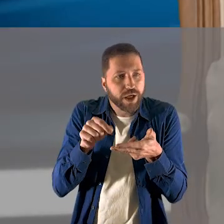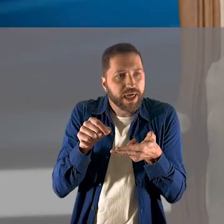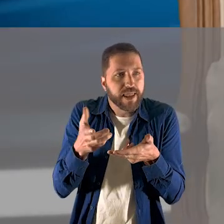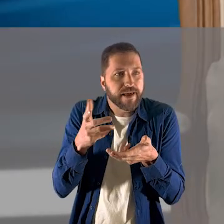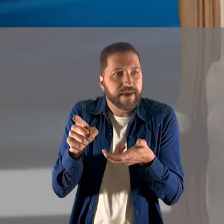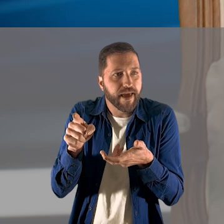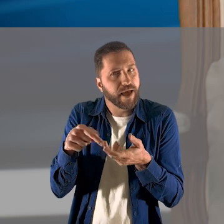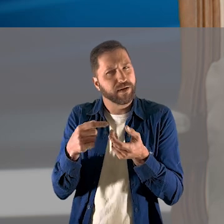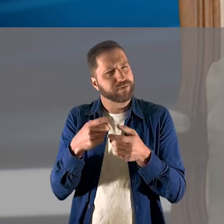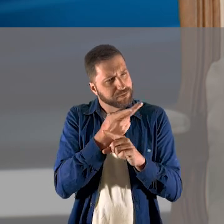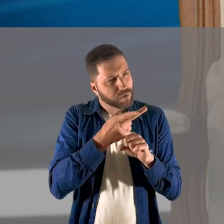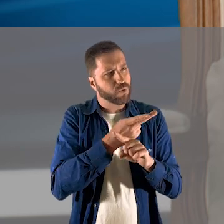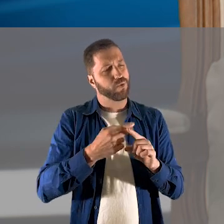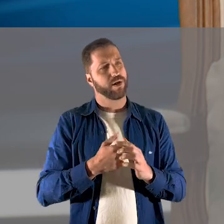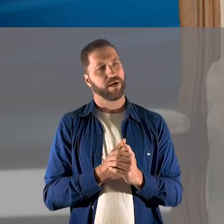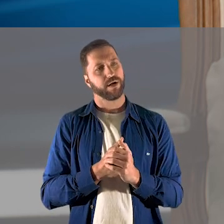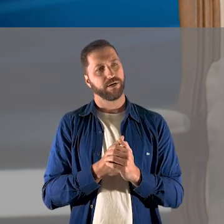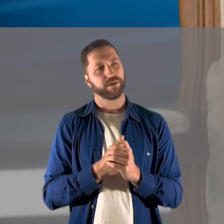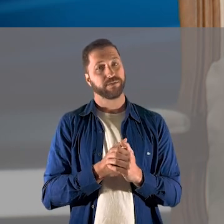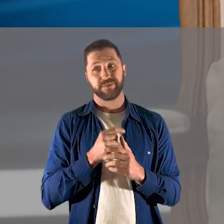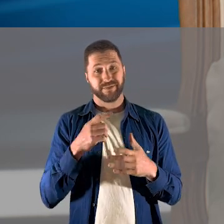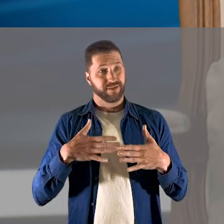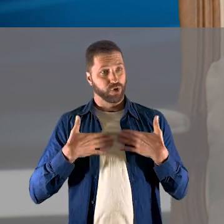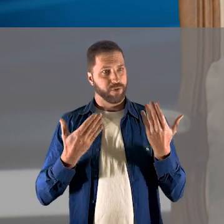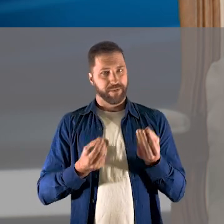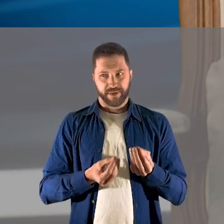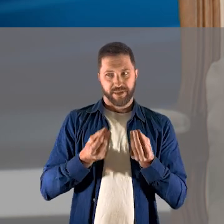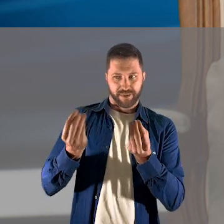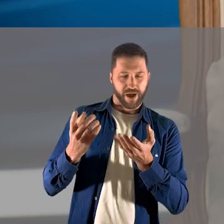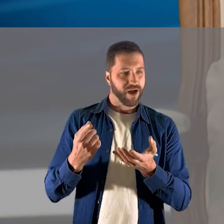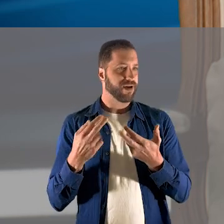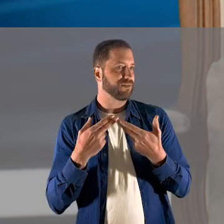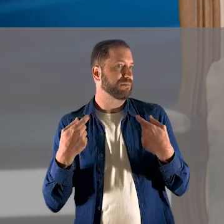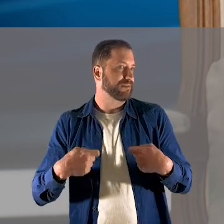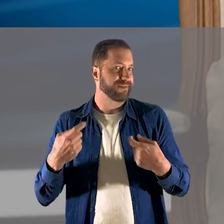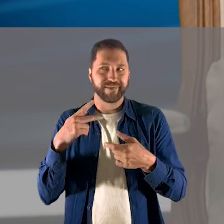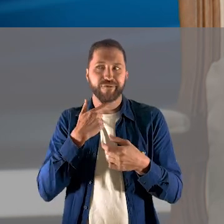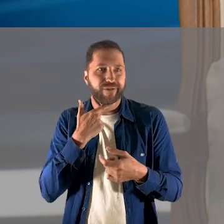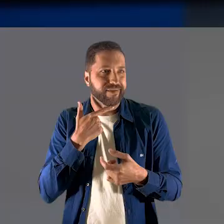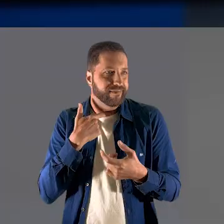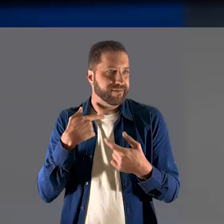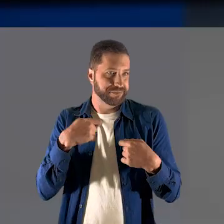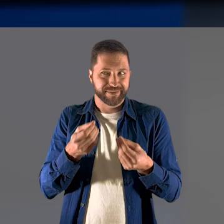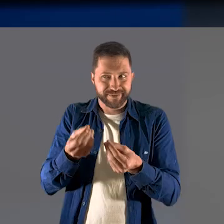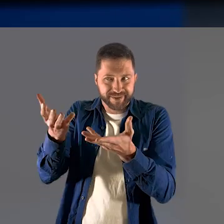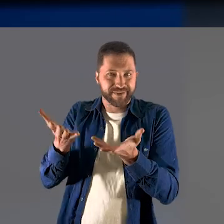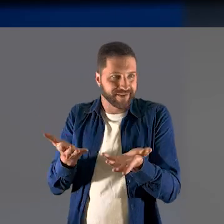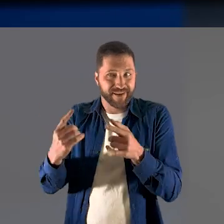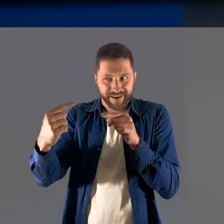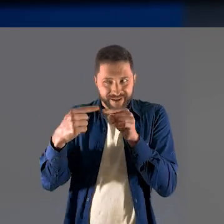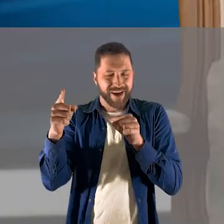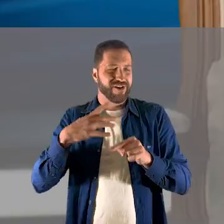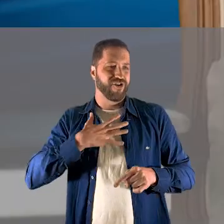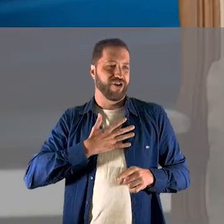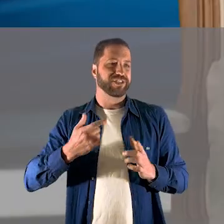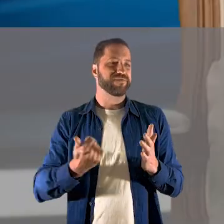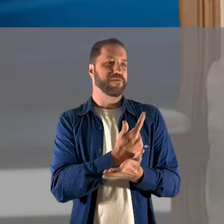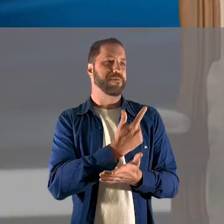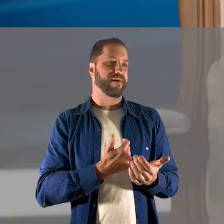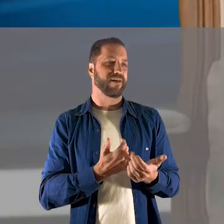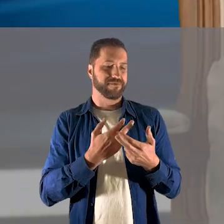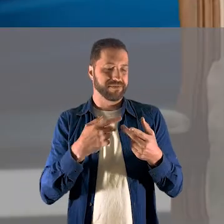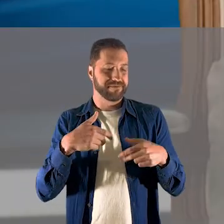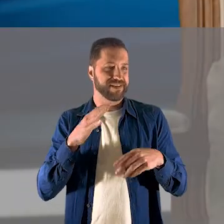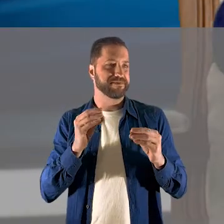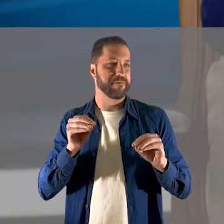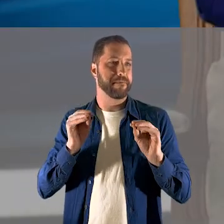espera isso é muito importante porque para você surpreendê-lo você tem que atender minimamente as necessidades básicas que ele